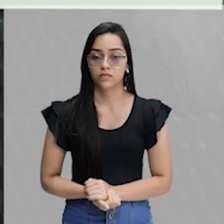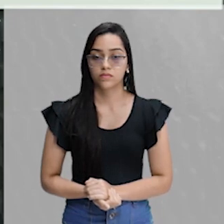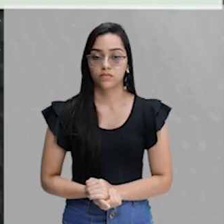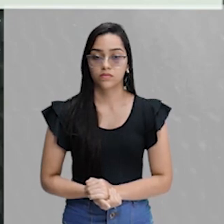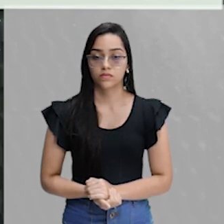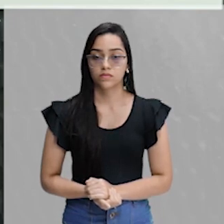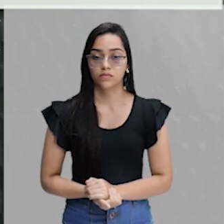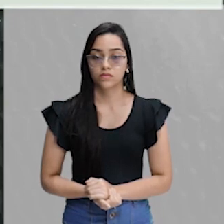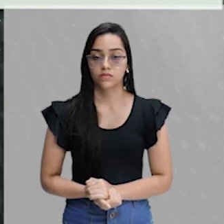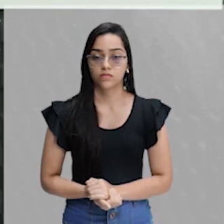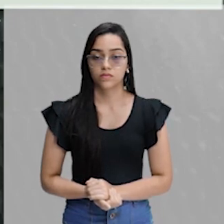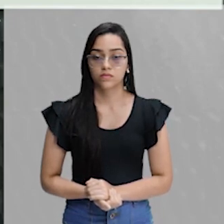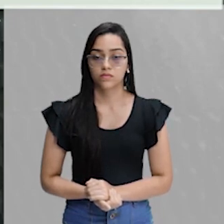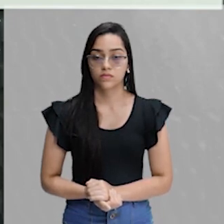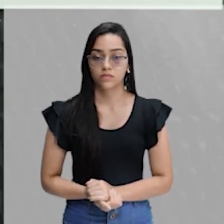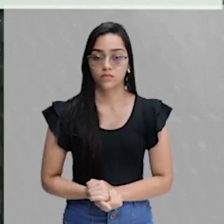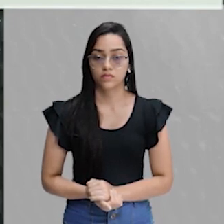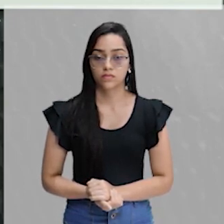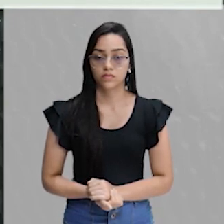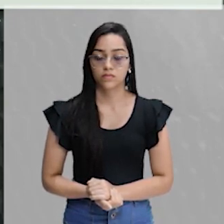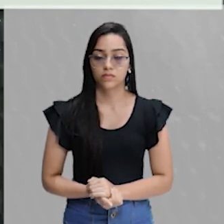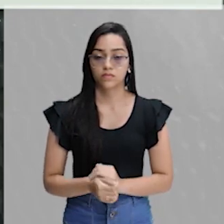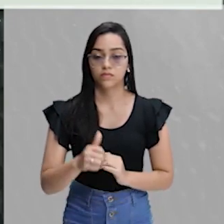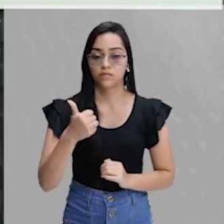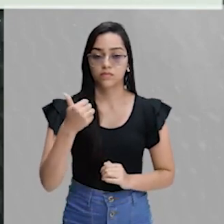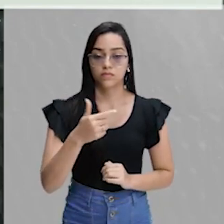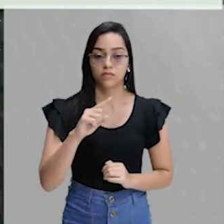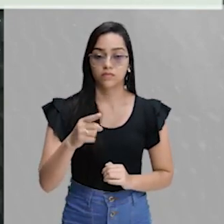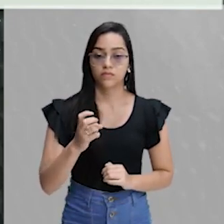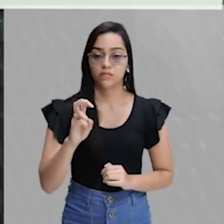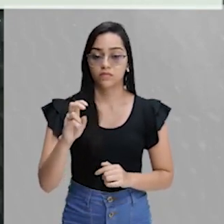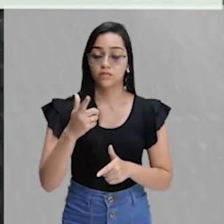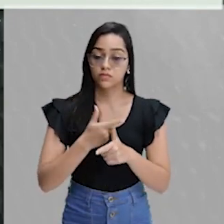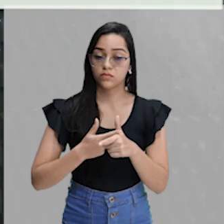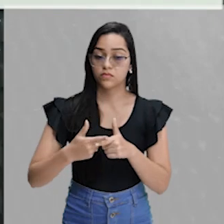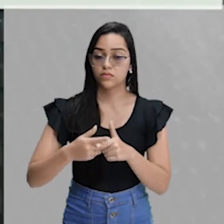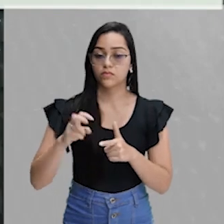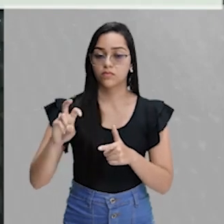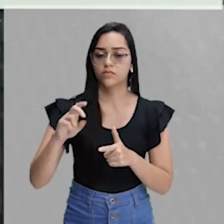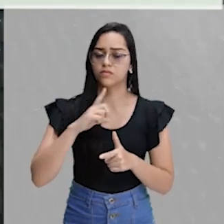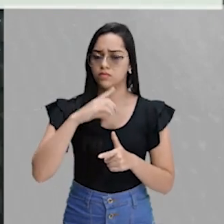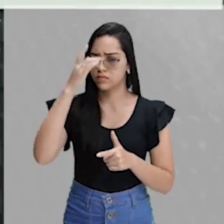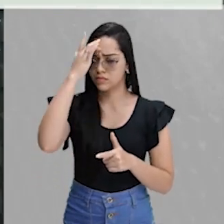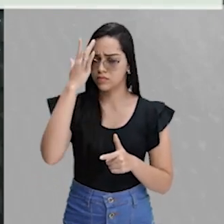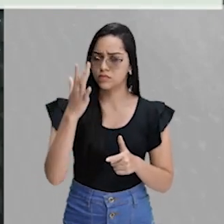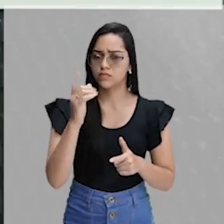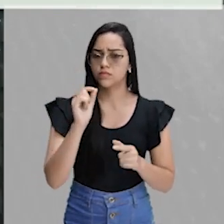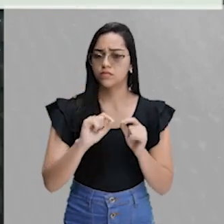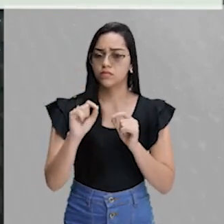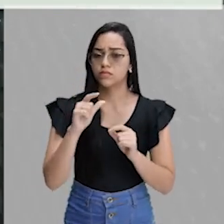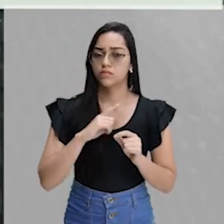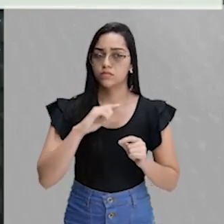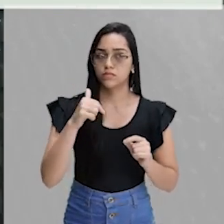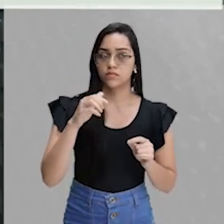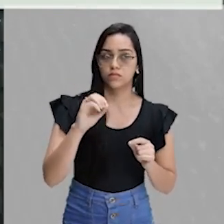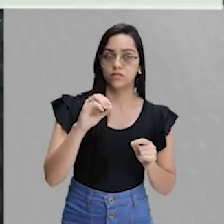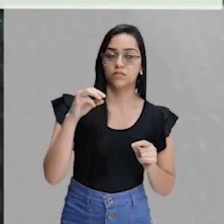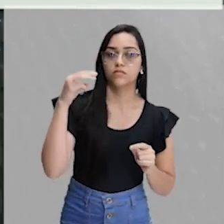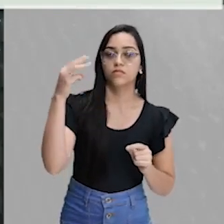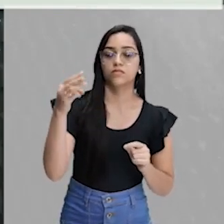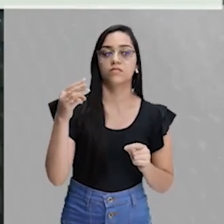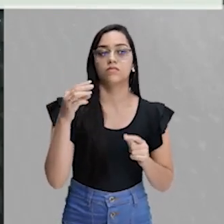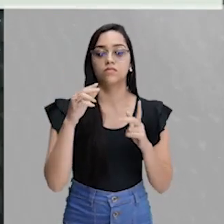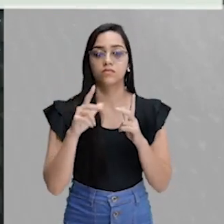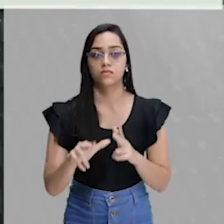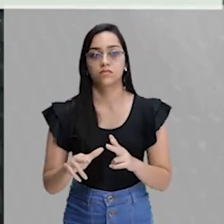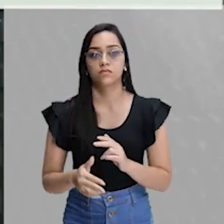Ok? Perceba aqui o seguinte, eu tenho 2,5 dividido por 5. Para facilitar minha vida, eu vou tirar um 10 aqui do 10 à terceira. Vai